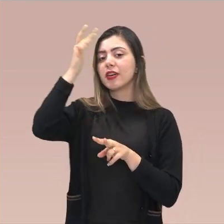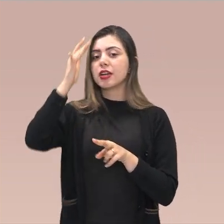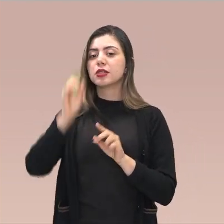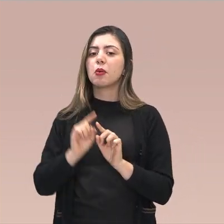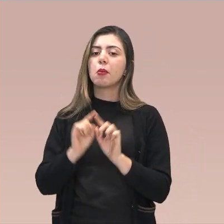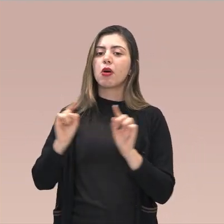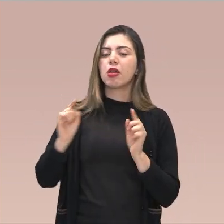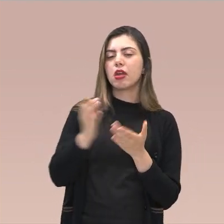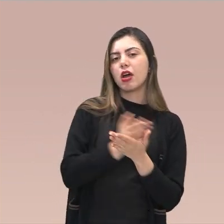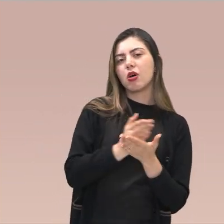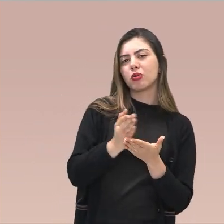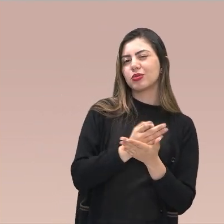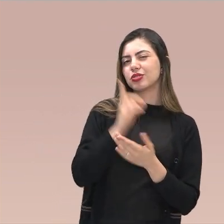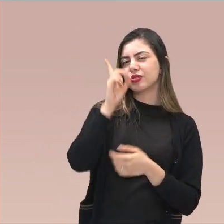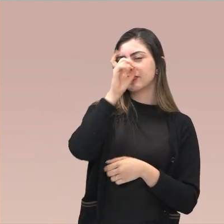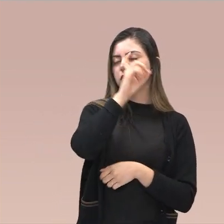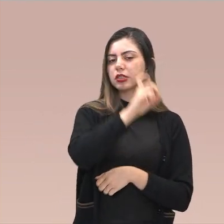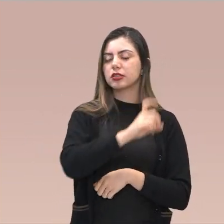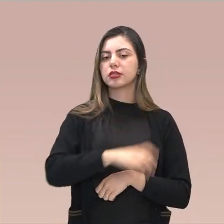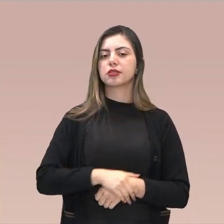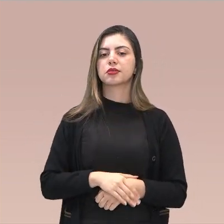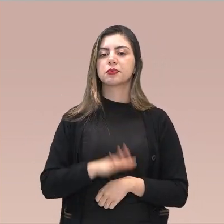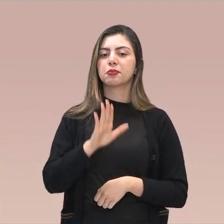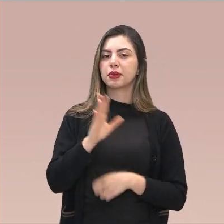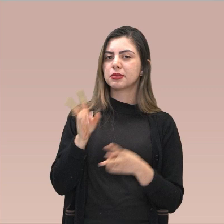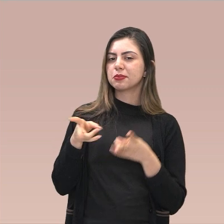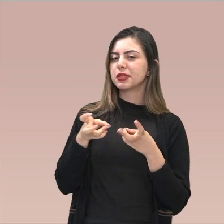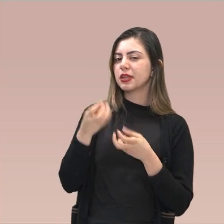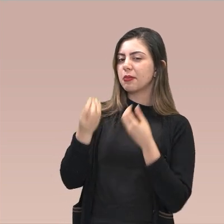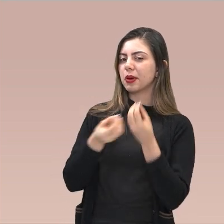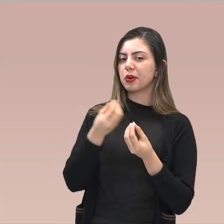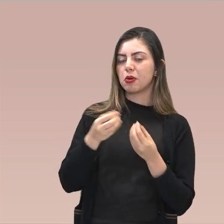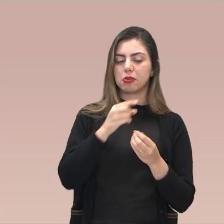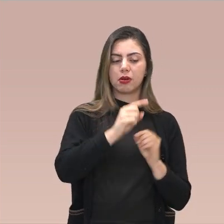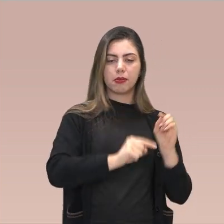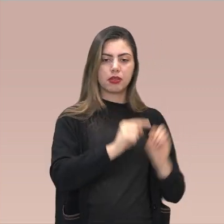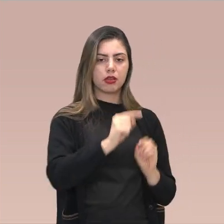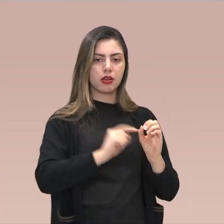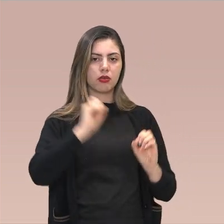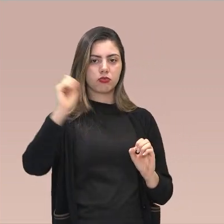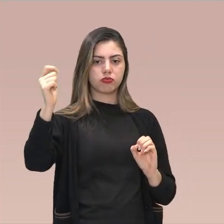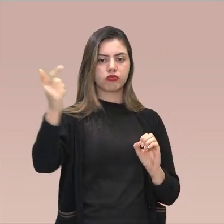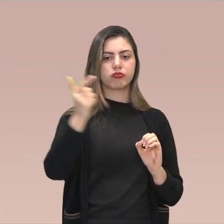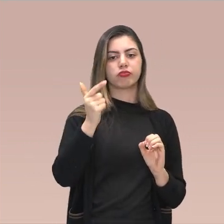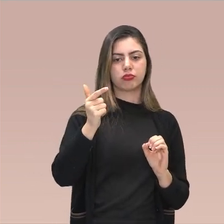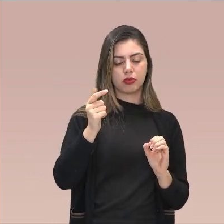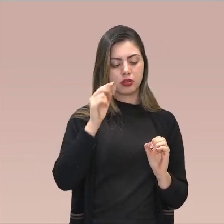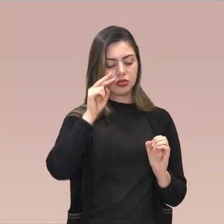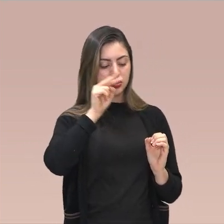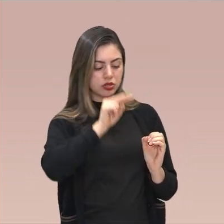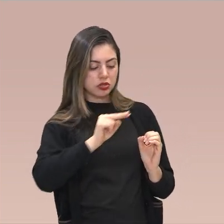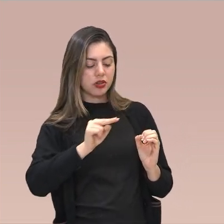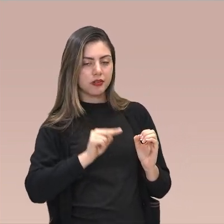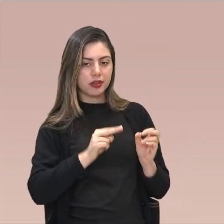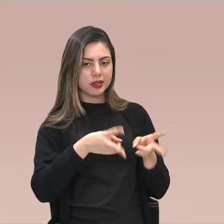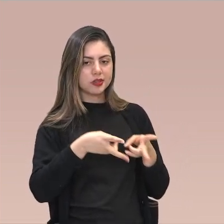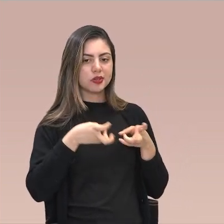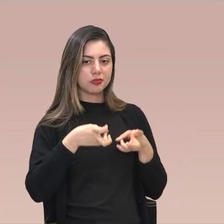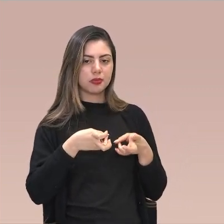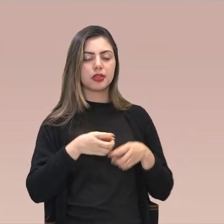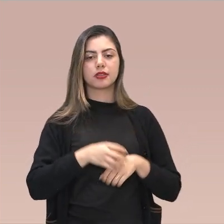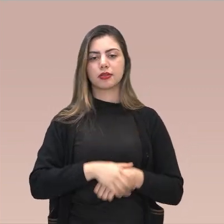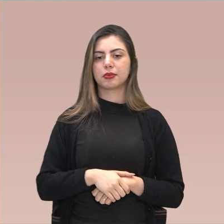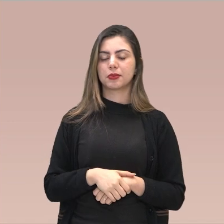mais suaves. E olha o foco de luz. No chapado a gente já consegue perceber no próprio objeto e na